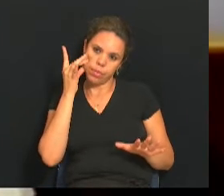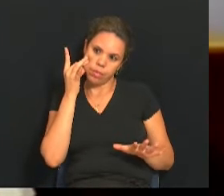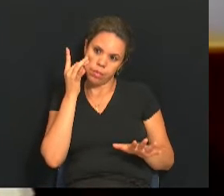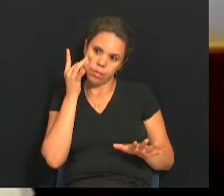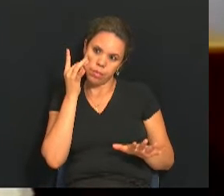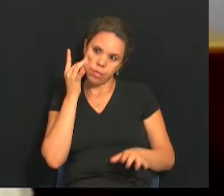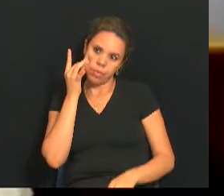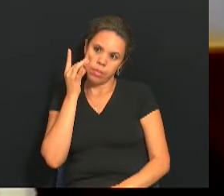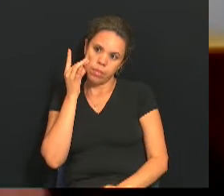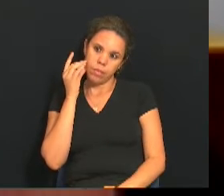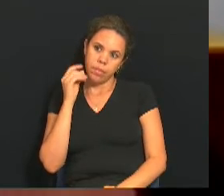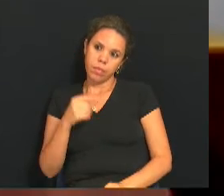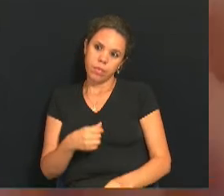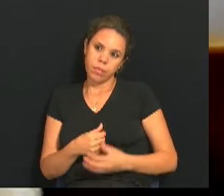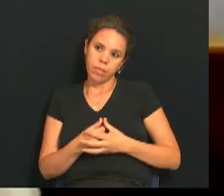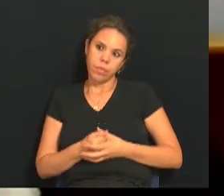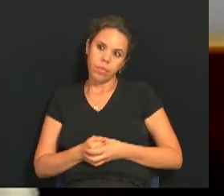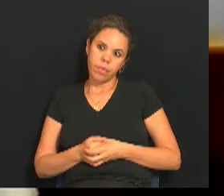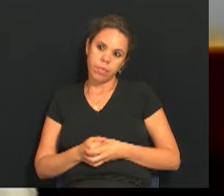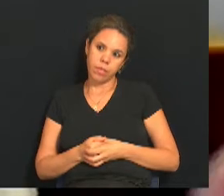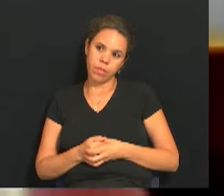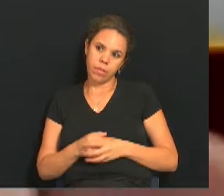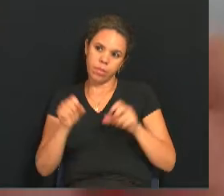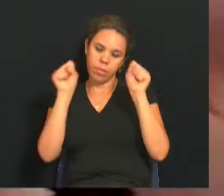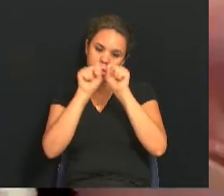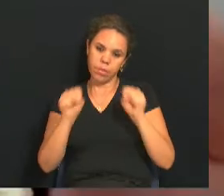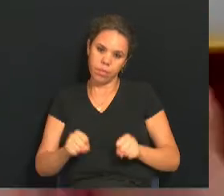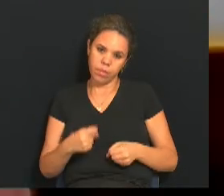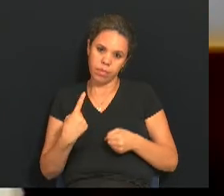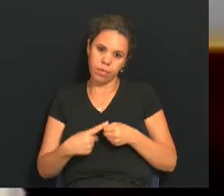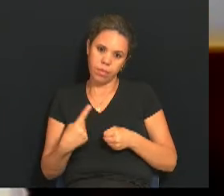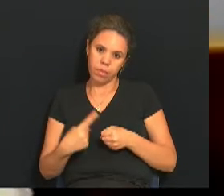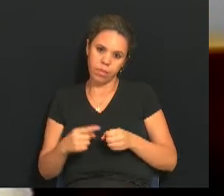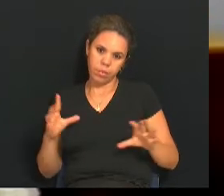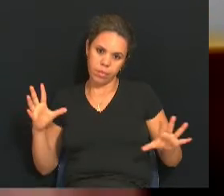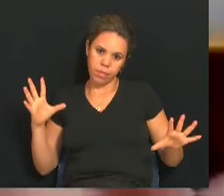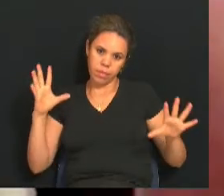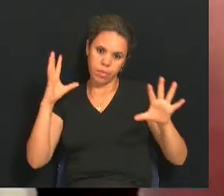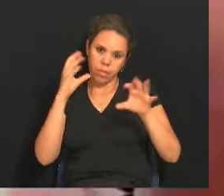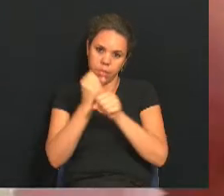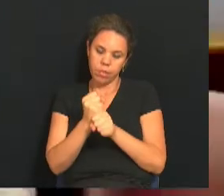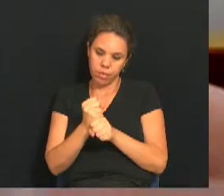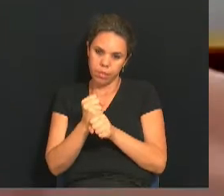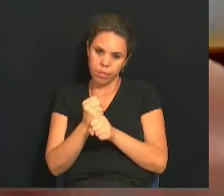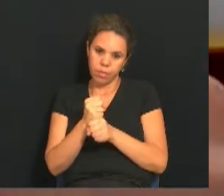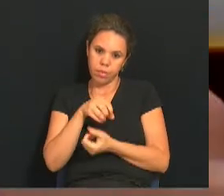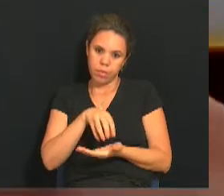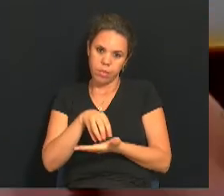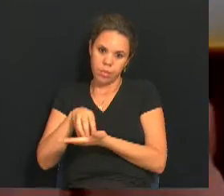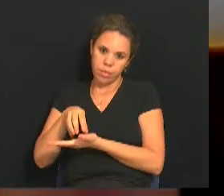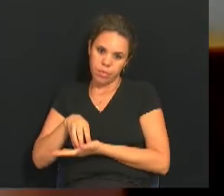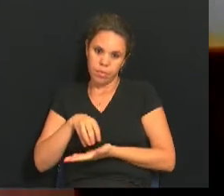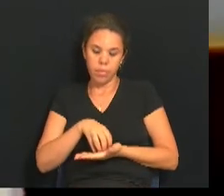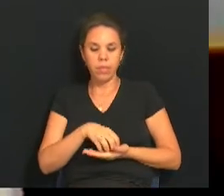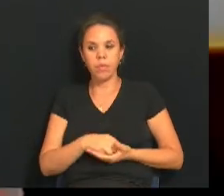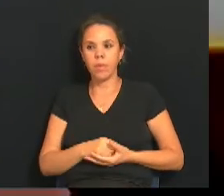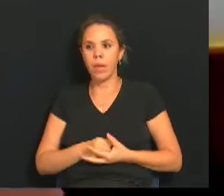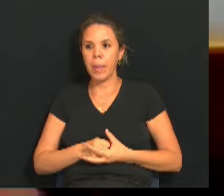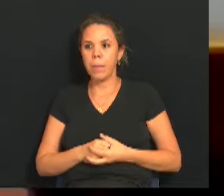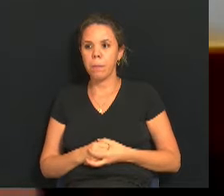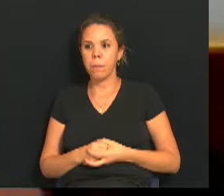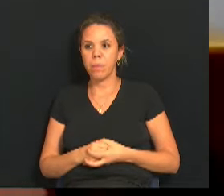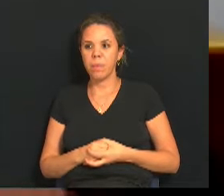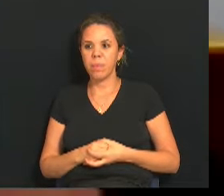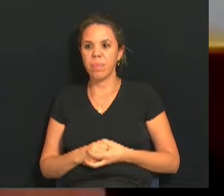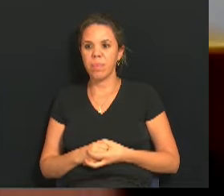né? No sistema municipal como um todo, na rede municipal como um todo e nas